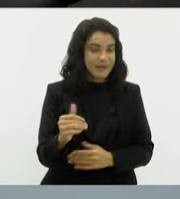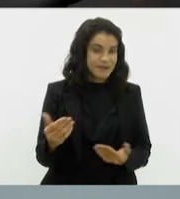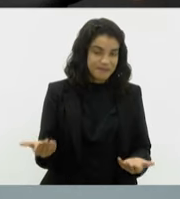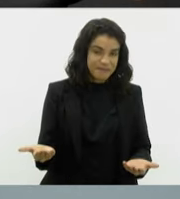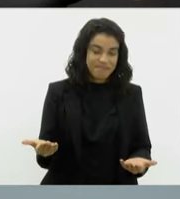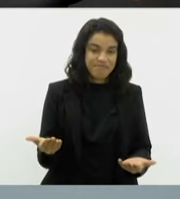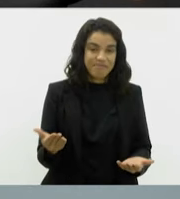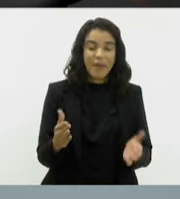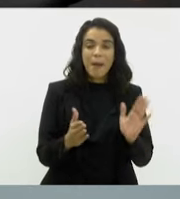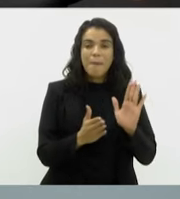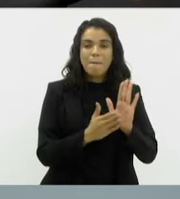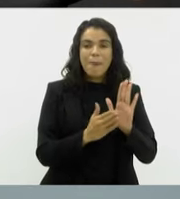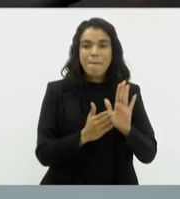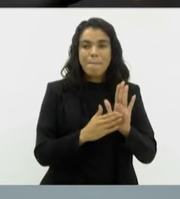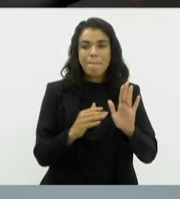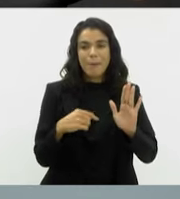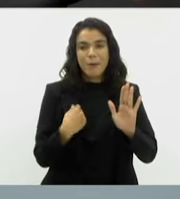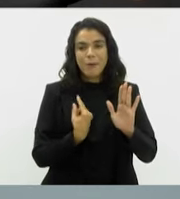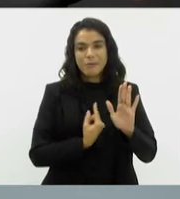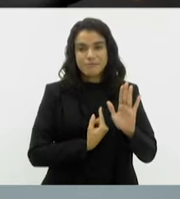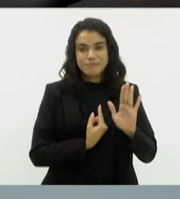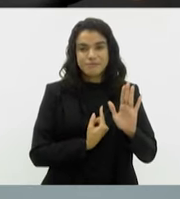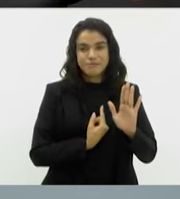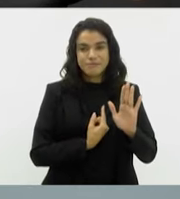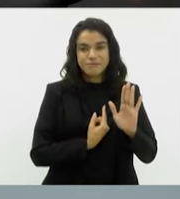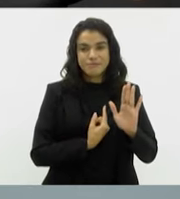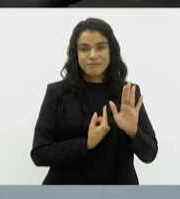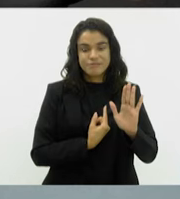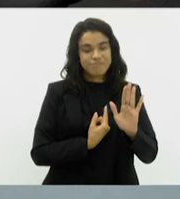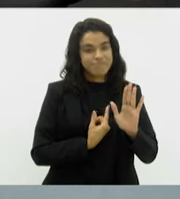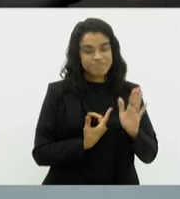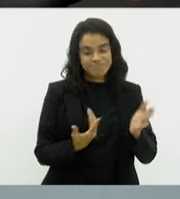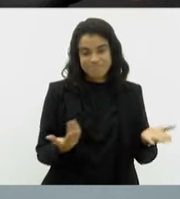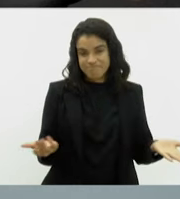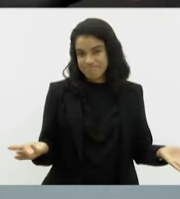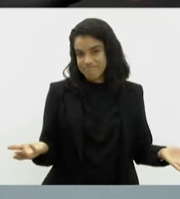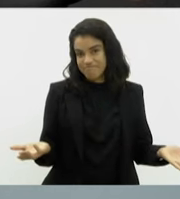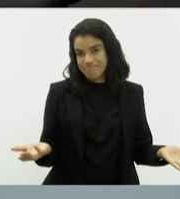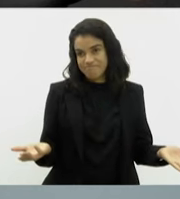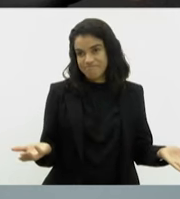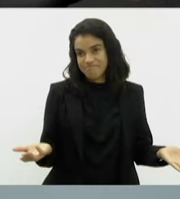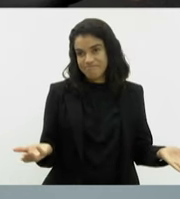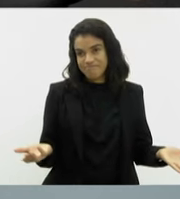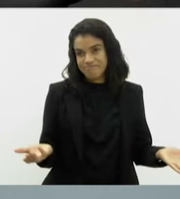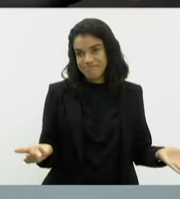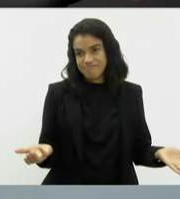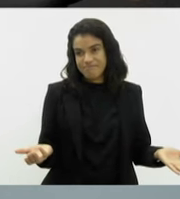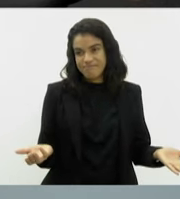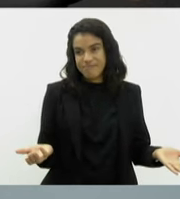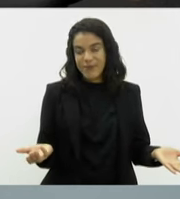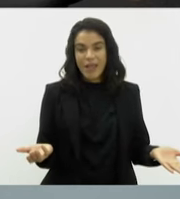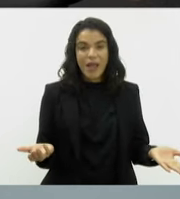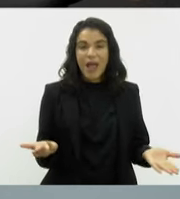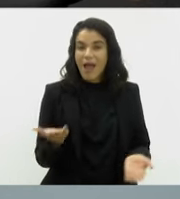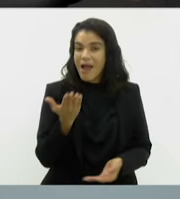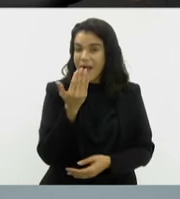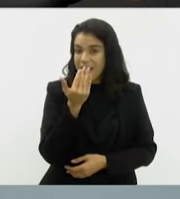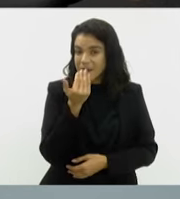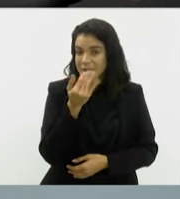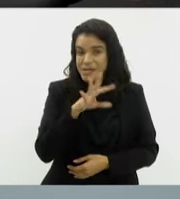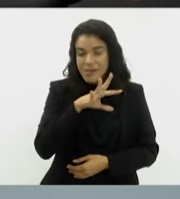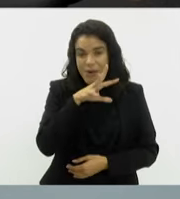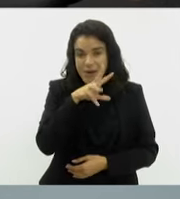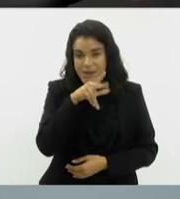que seja... Ela está... que não quer que trate a alimentação dos